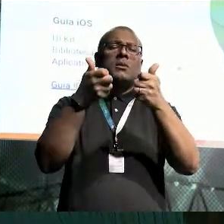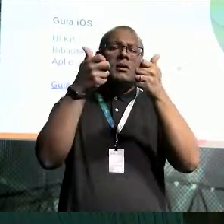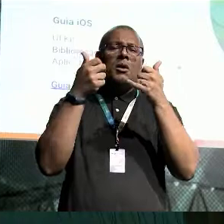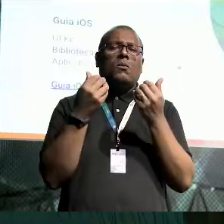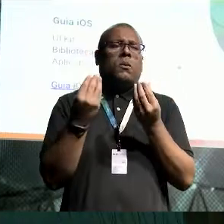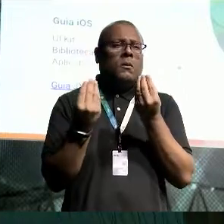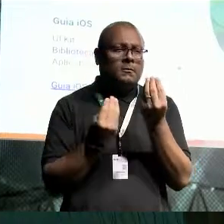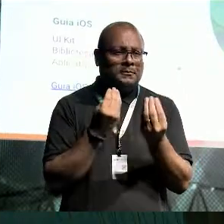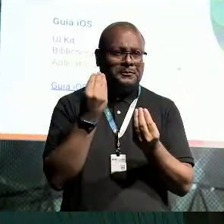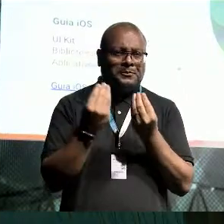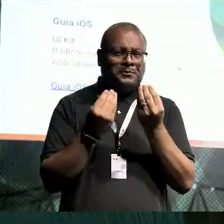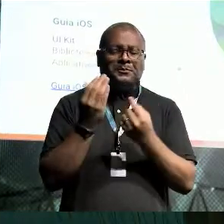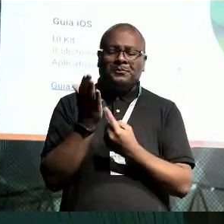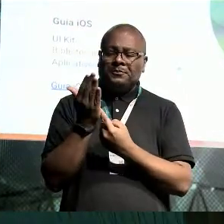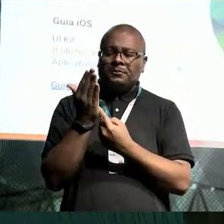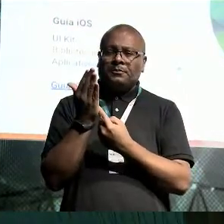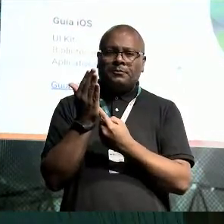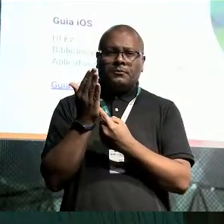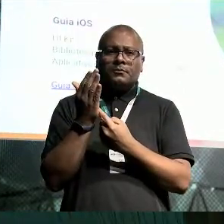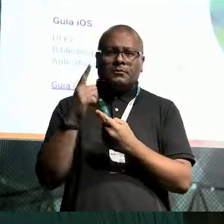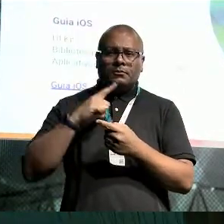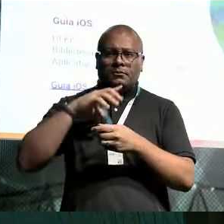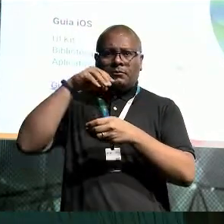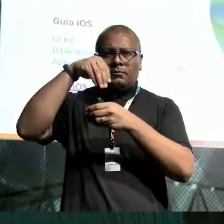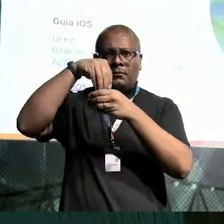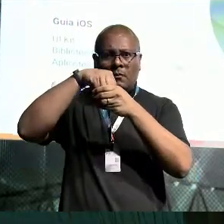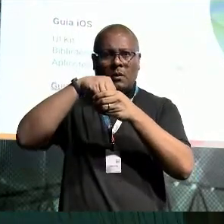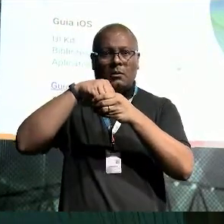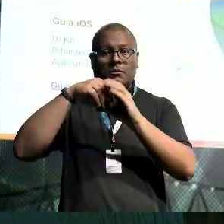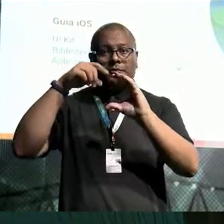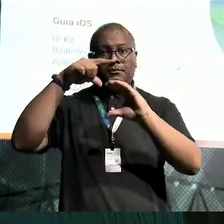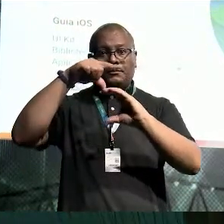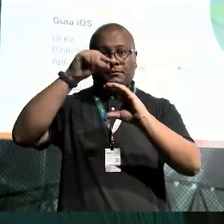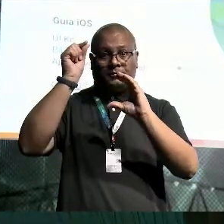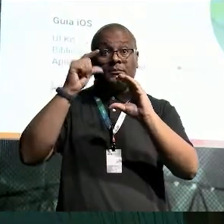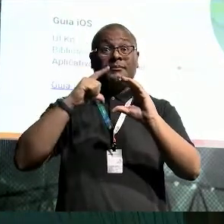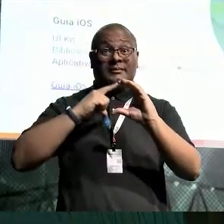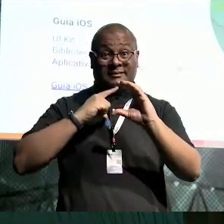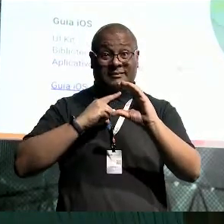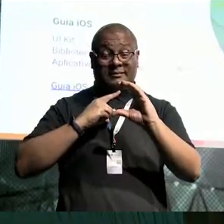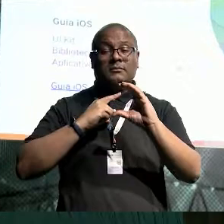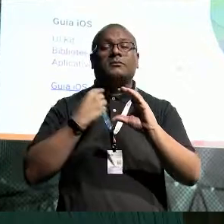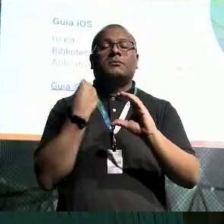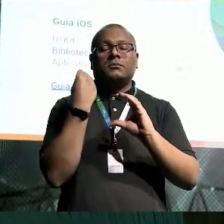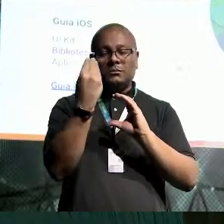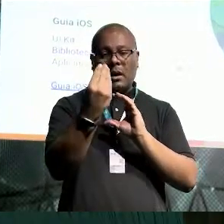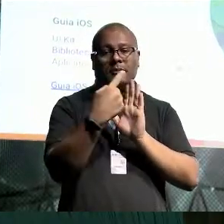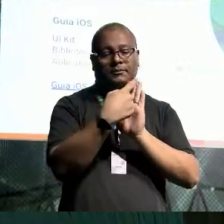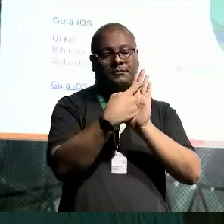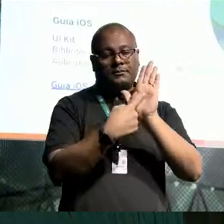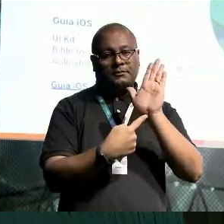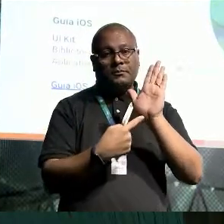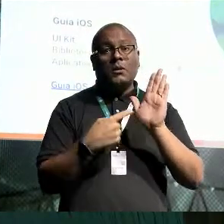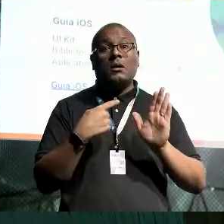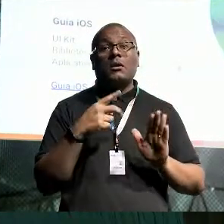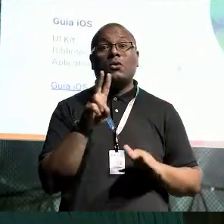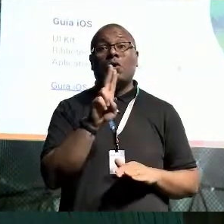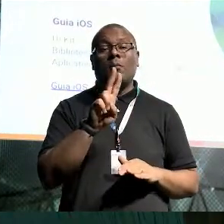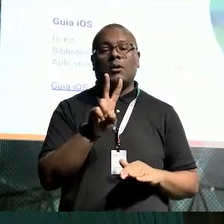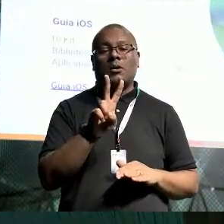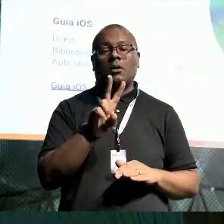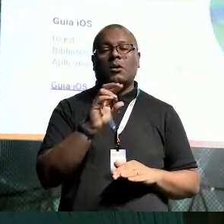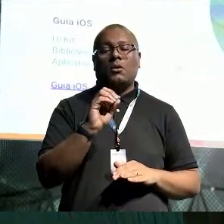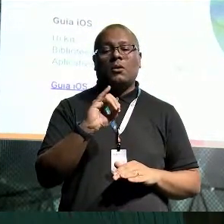como que eu posso usar as tecnologias assistivas que o próprio iPhone me oferece, como, por exemplo, o VoiceOver, que é muito utilizado.